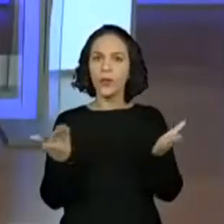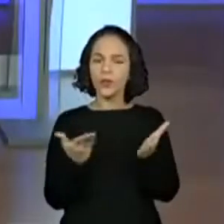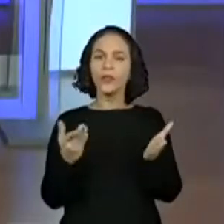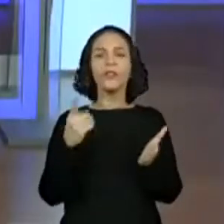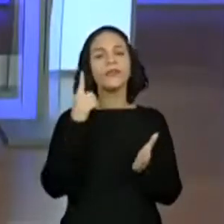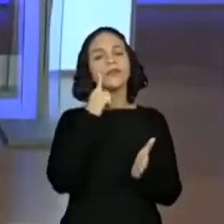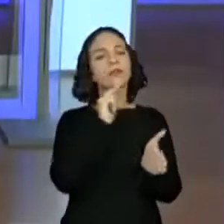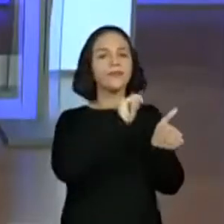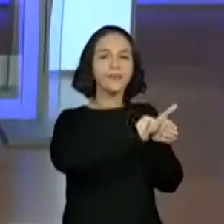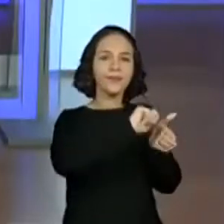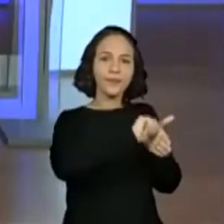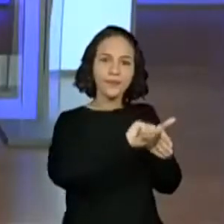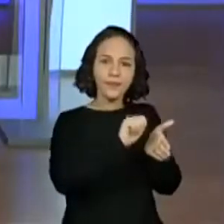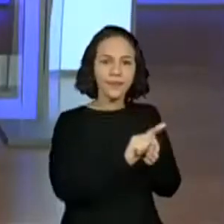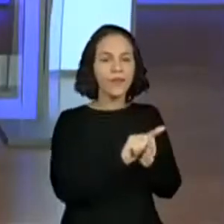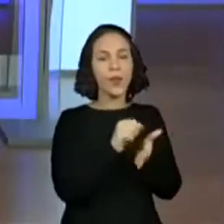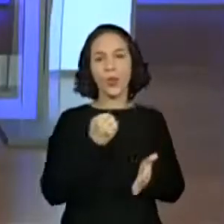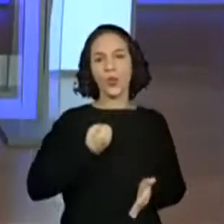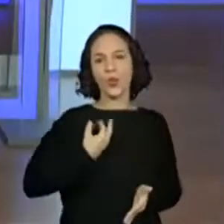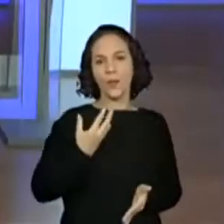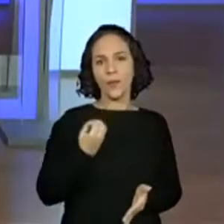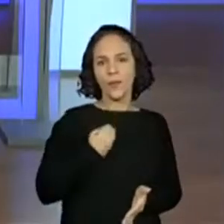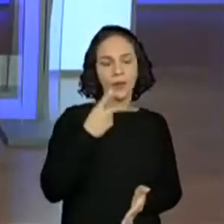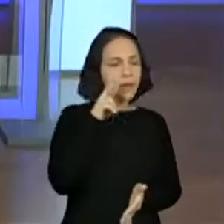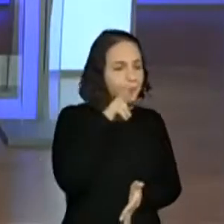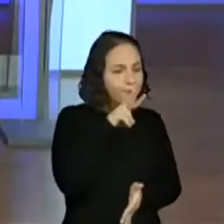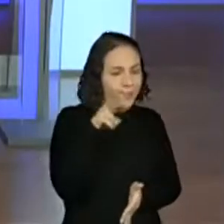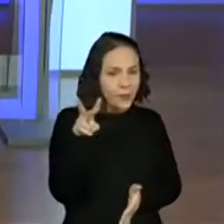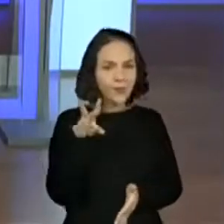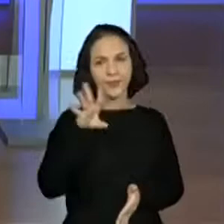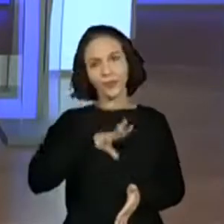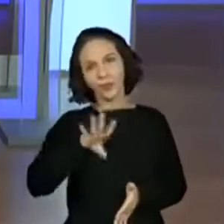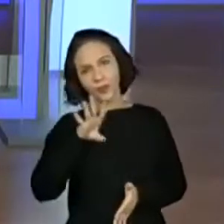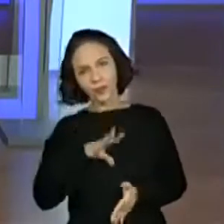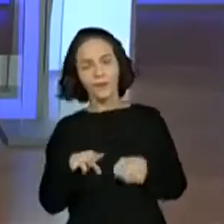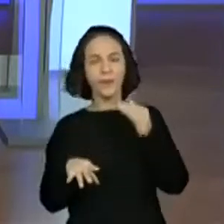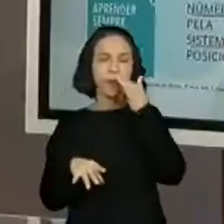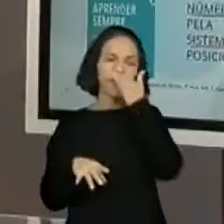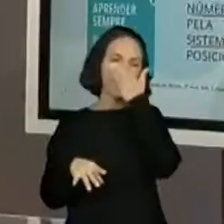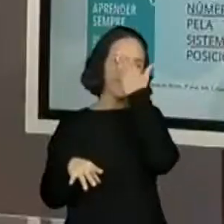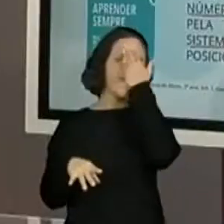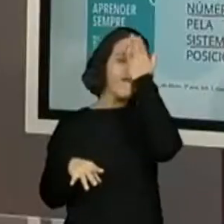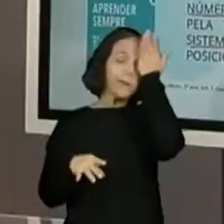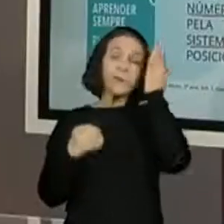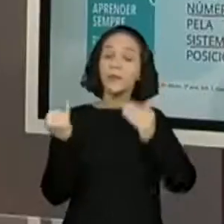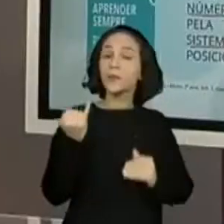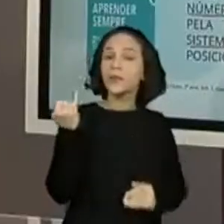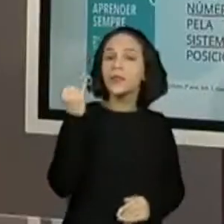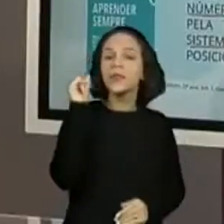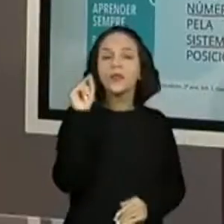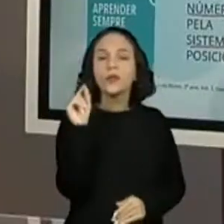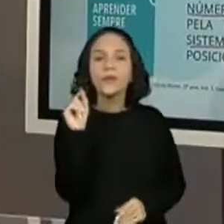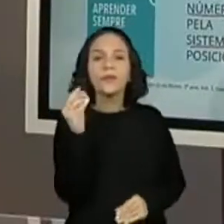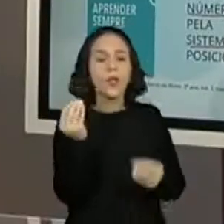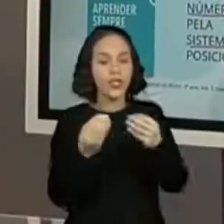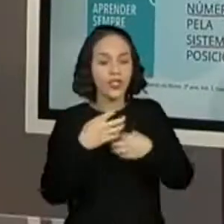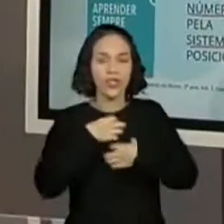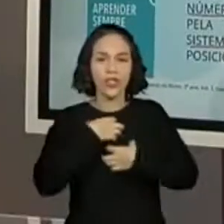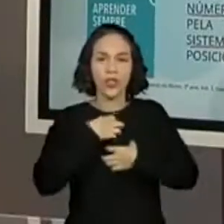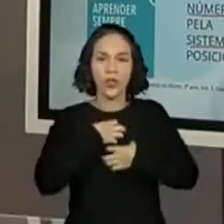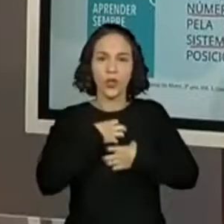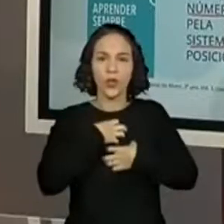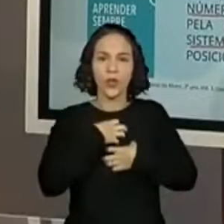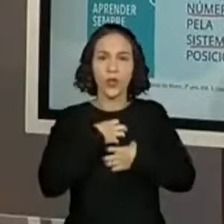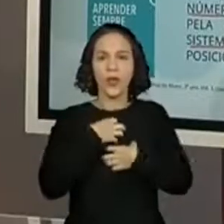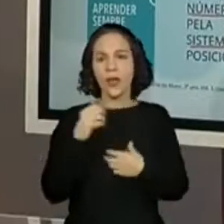e escrita de números, não é? Sim. Nós falamos há pouco que é muito importante a forma como nós lemos, como